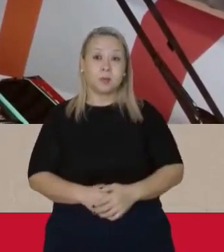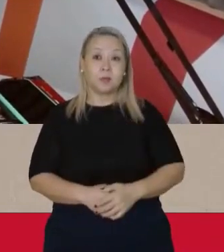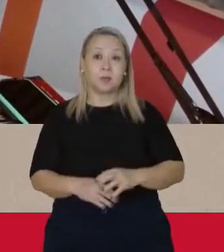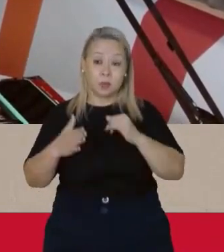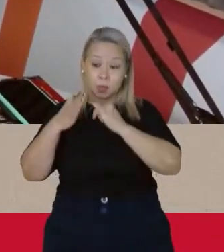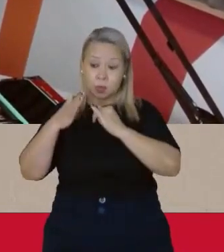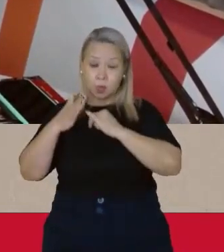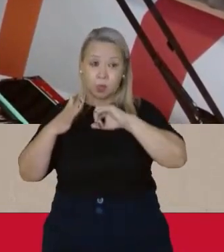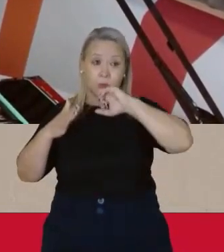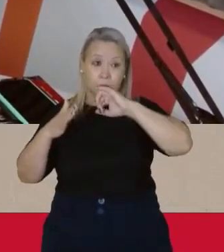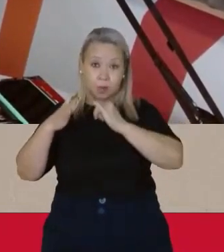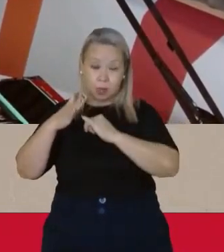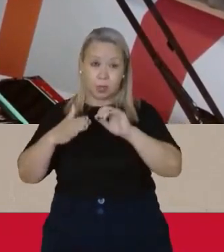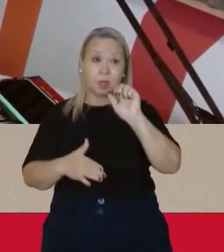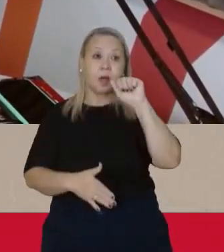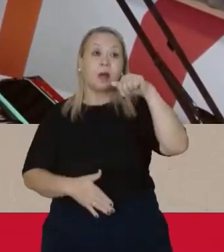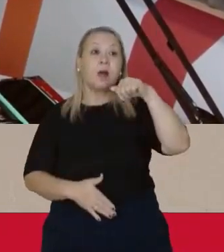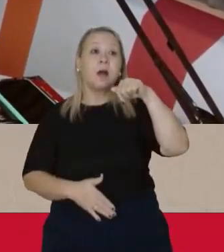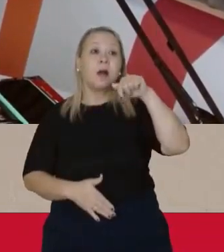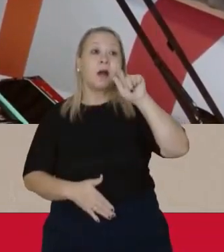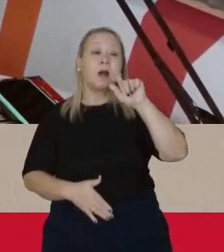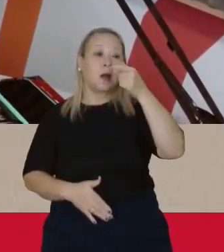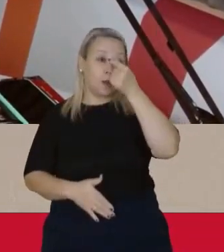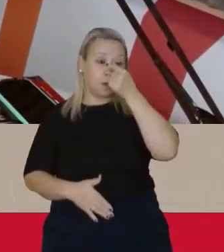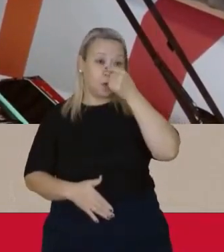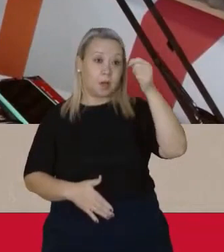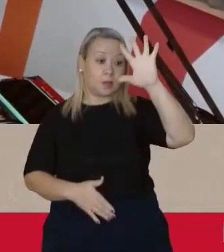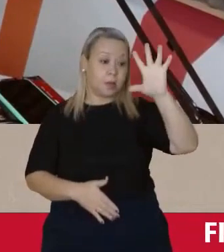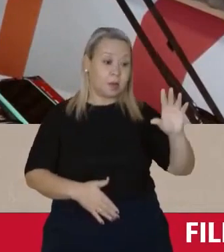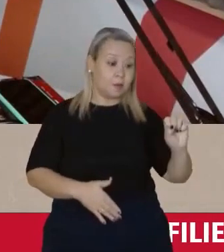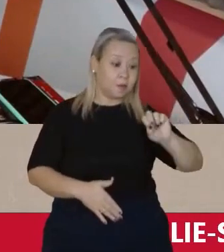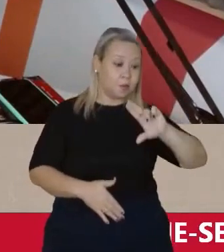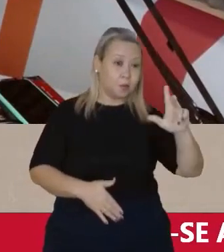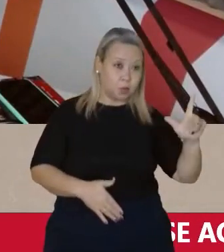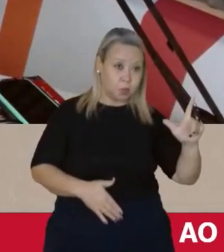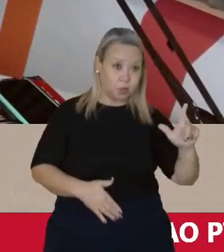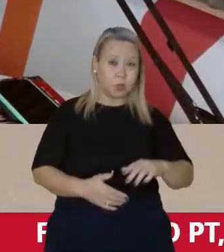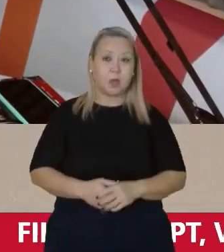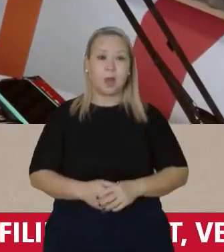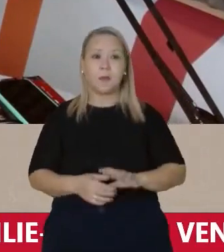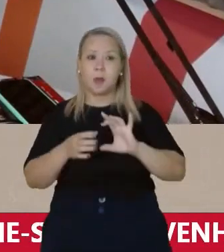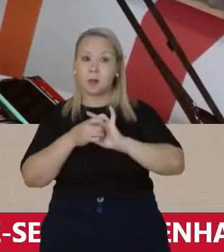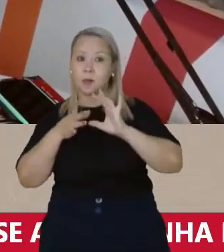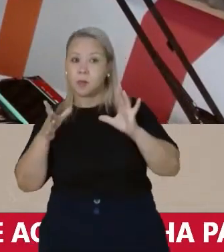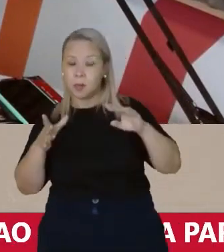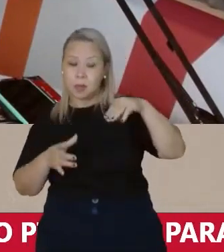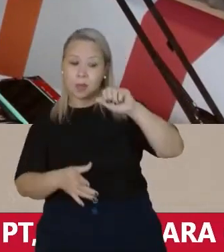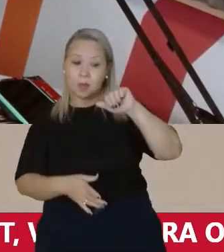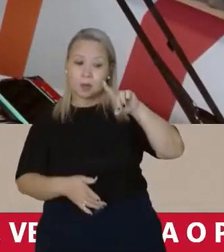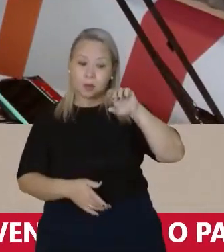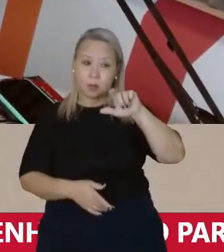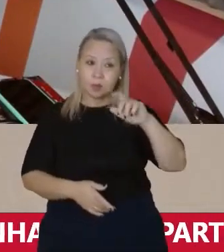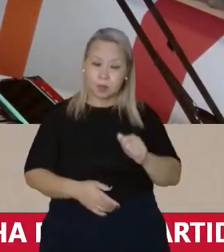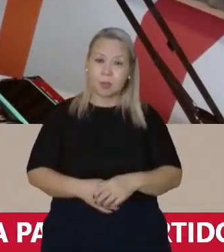que foi arcebispo anglicano na África do Sul, da época do Apartheid, vencedor do Nobel da Paz, dizia que a